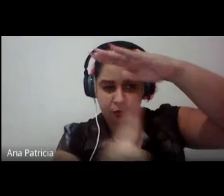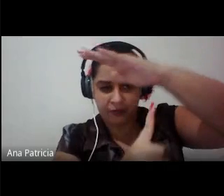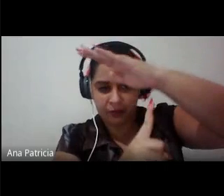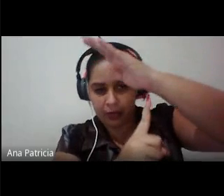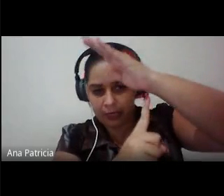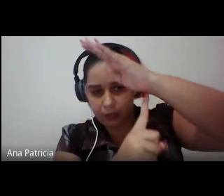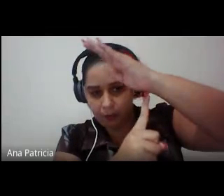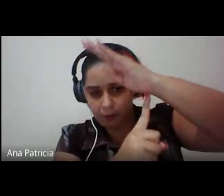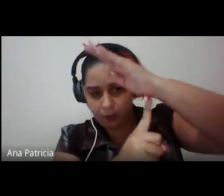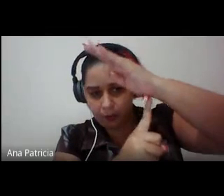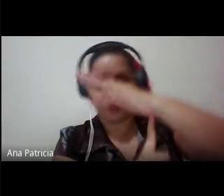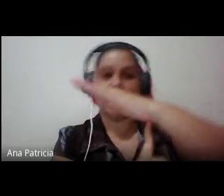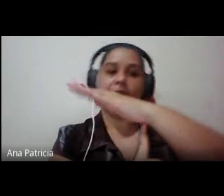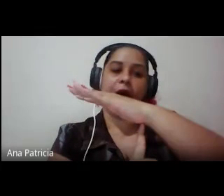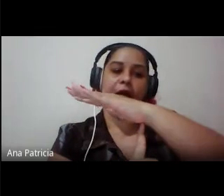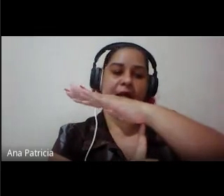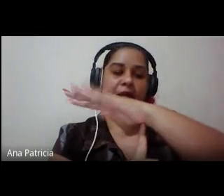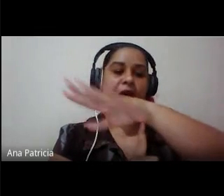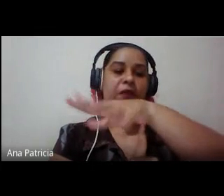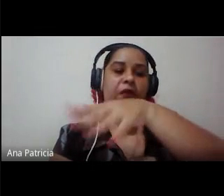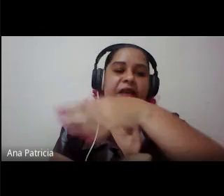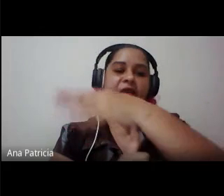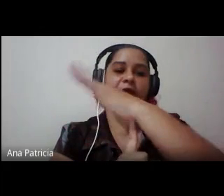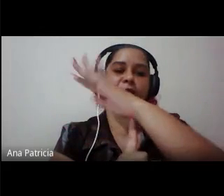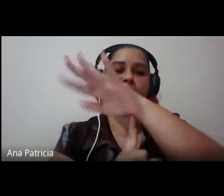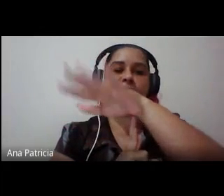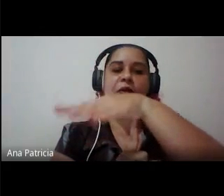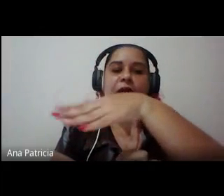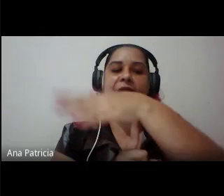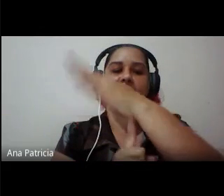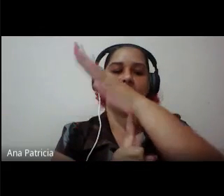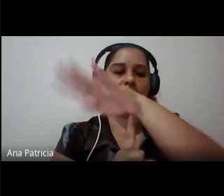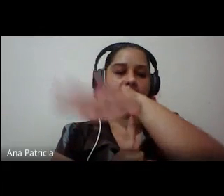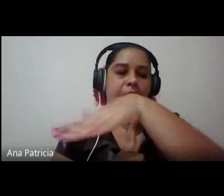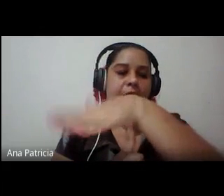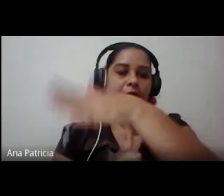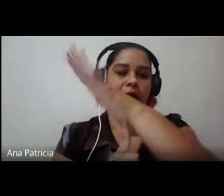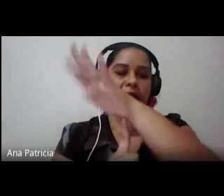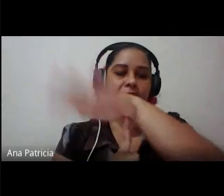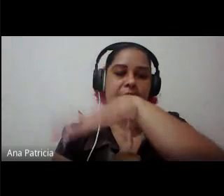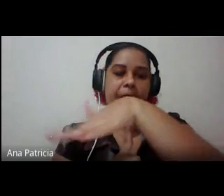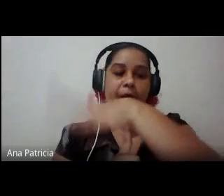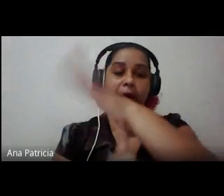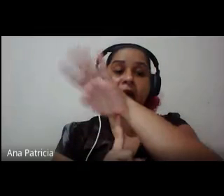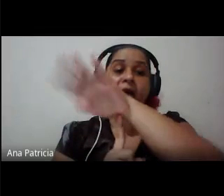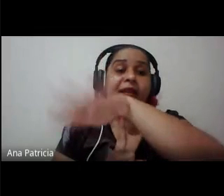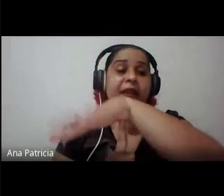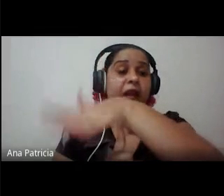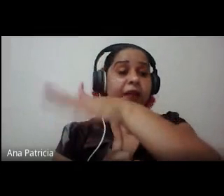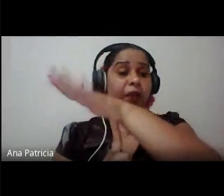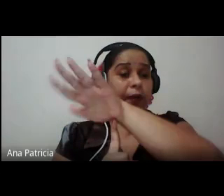indicador, ele vai tocar aqui no meu punho. Certo? E eu vou fazer um movimento circular assim, ó. Orientação da palma.